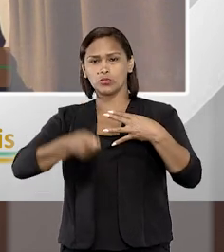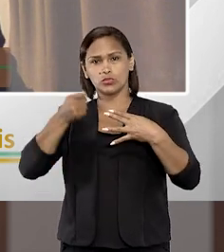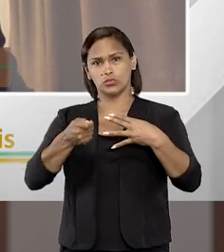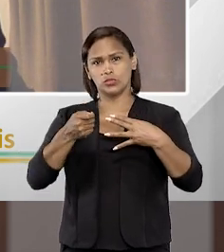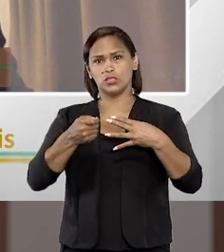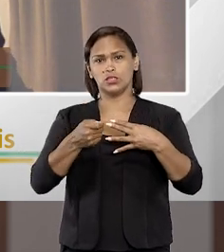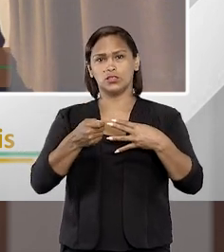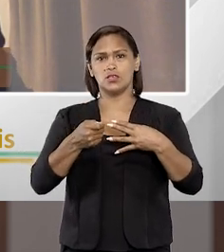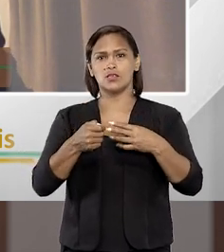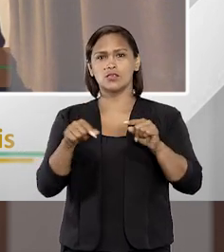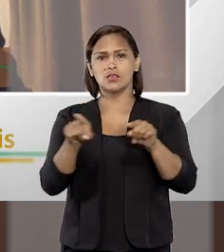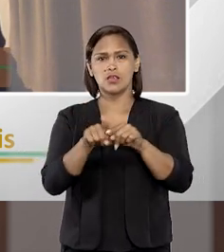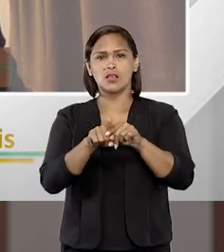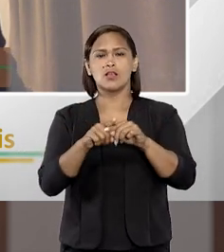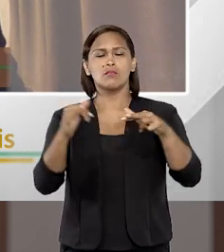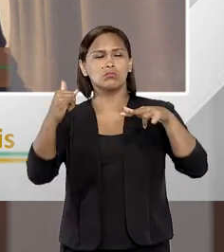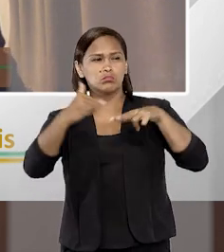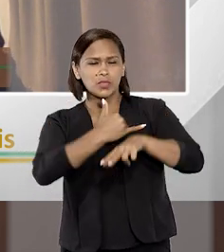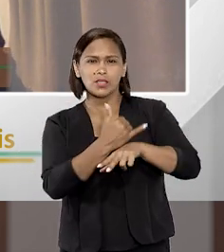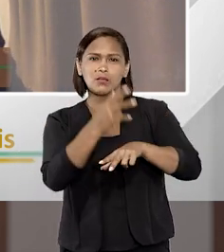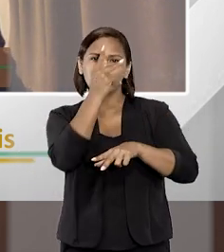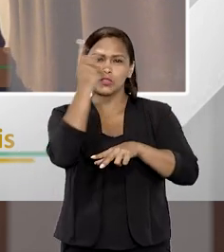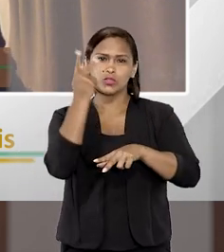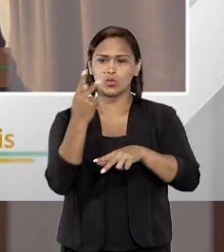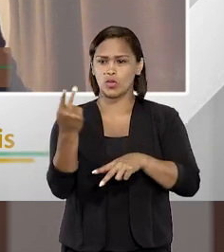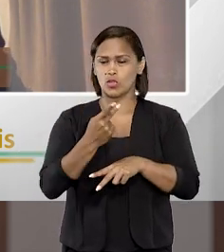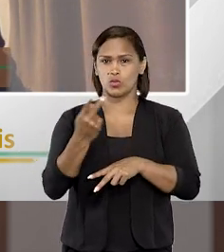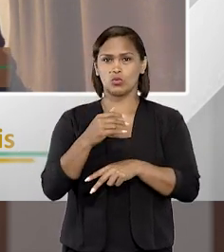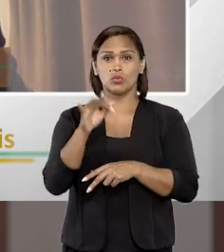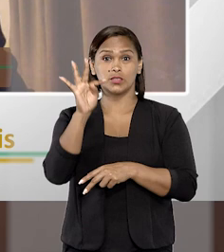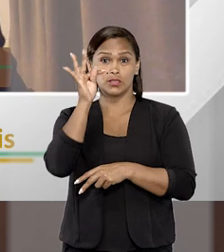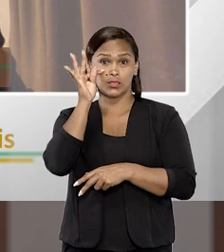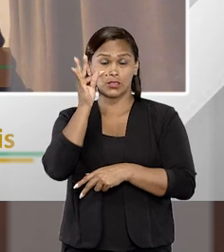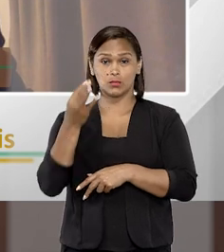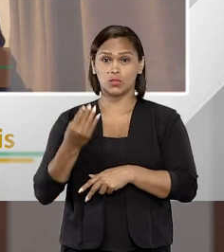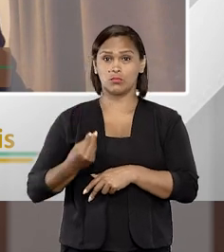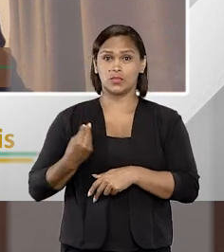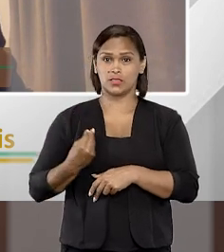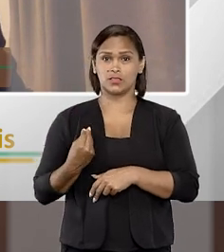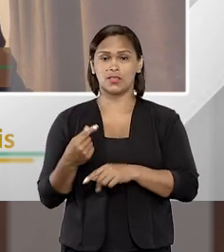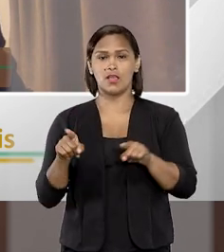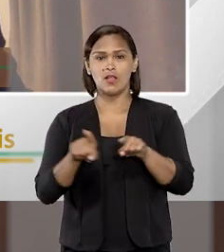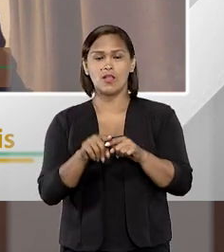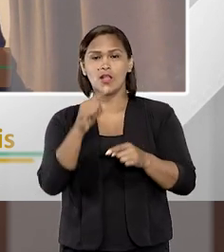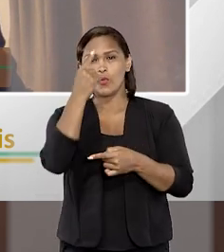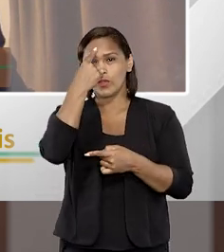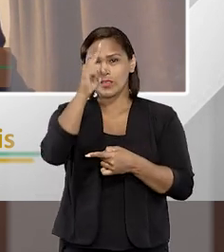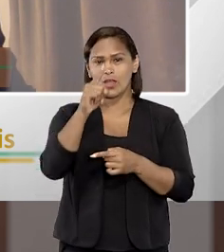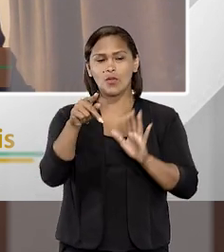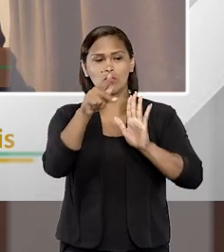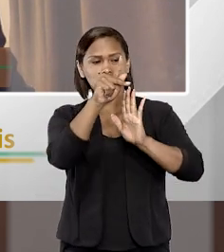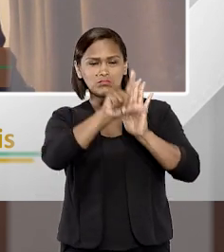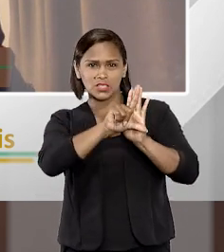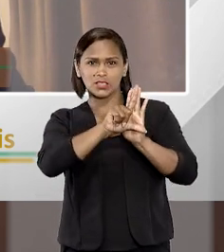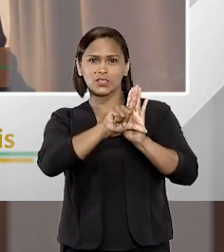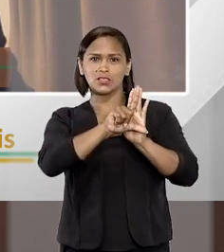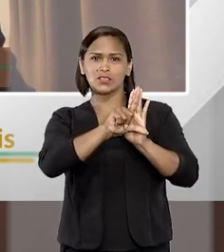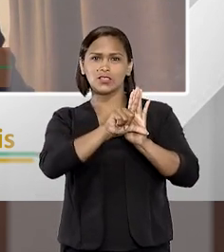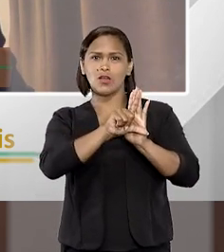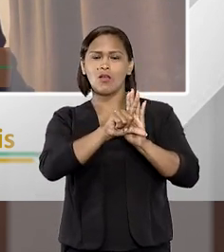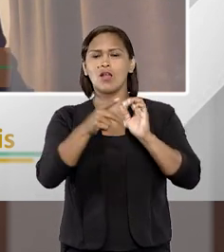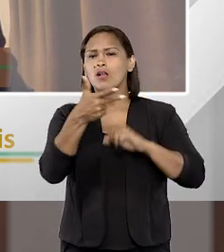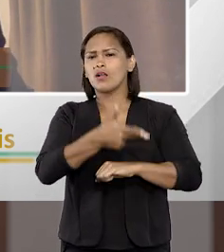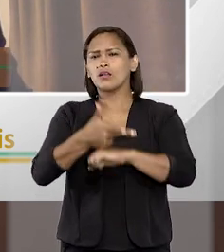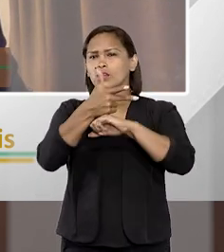chamada para proceder ao reconhecimento e por duas testemunhas presenciais ideal seria que a legislação prever de repente a